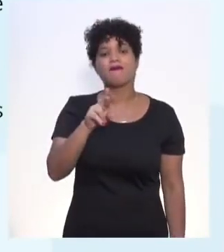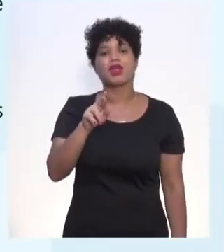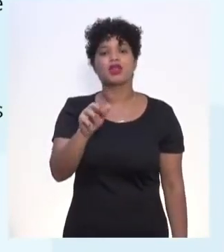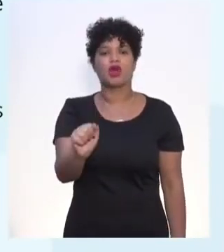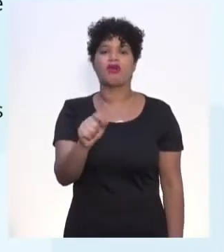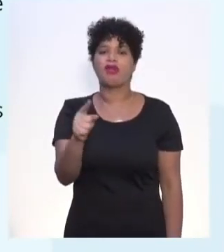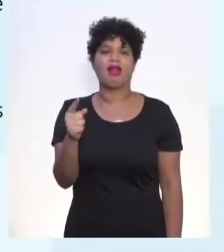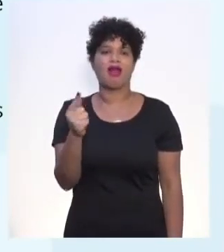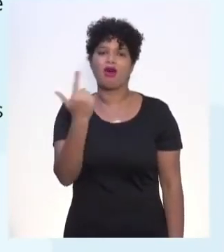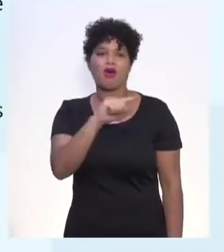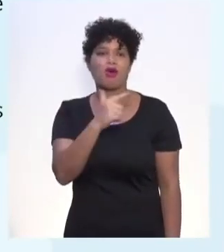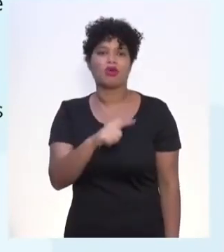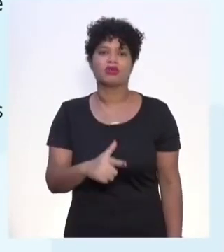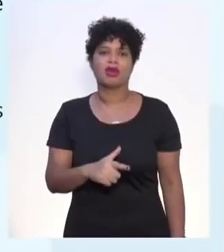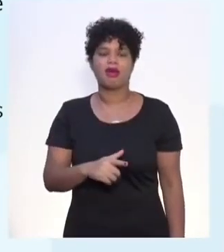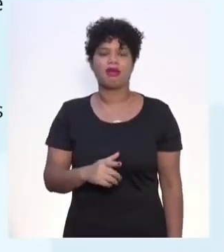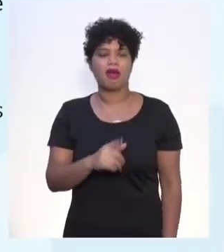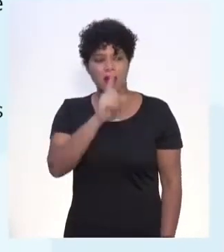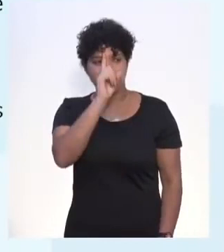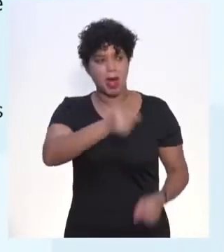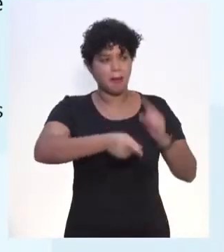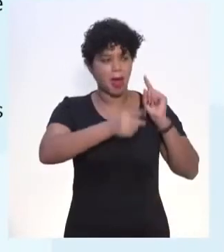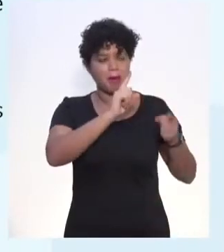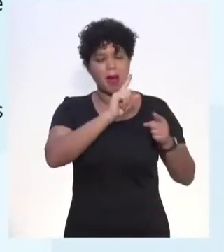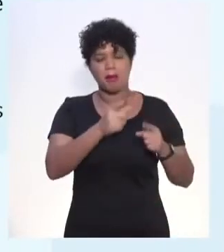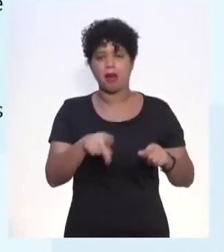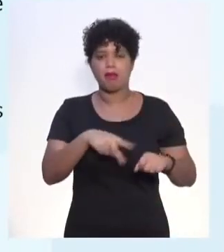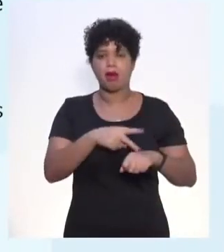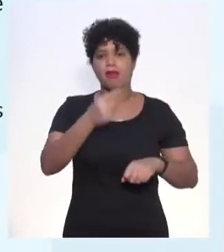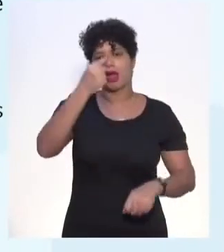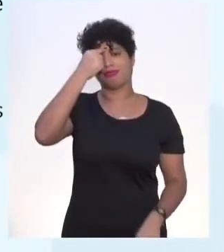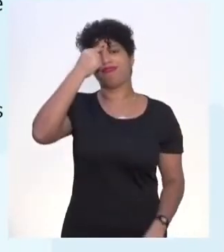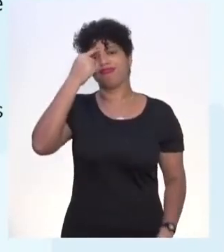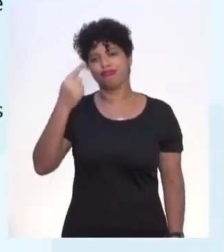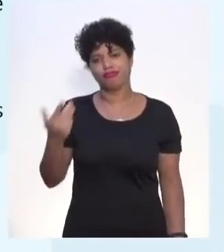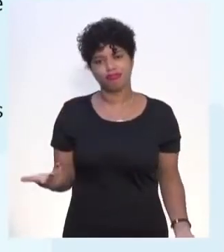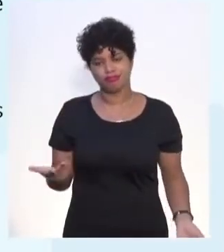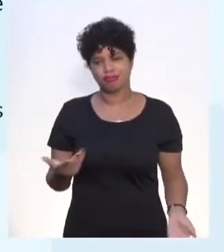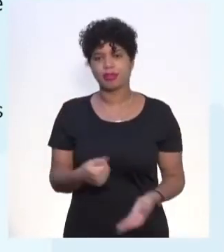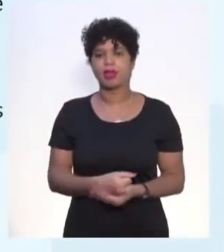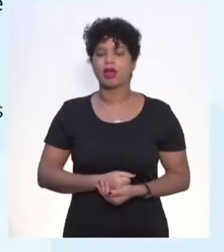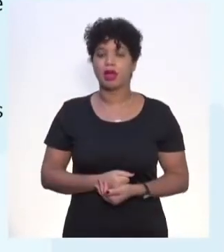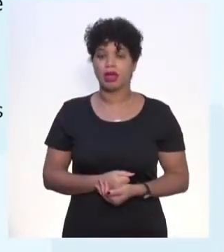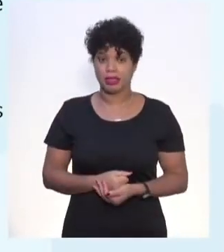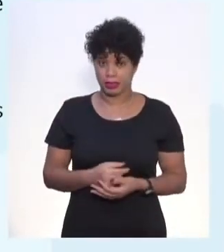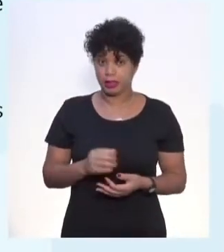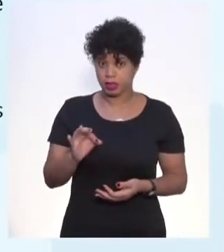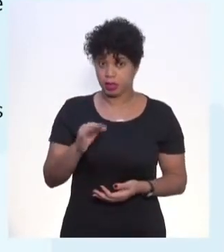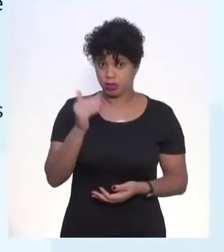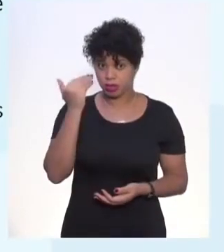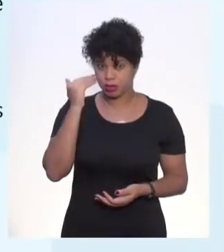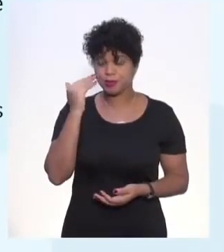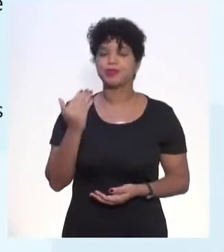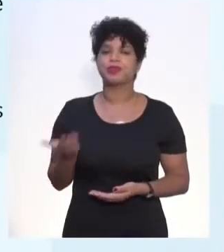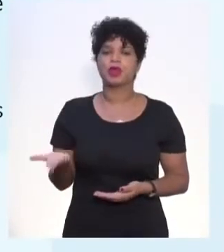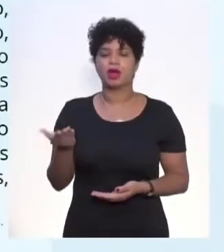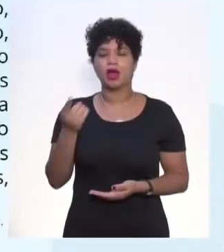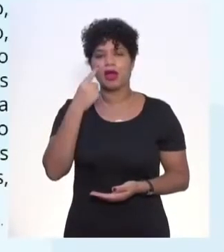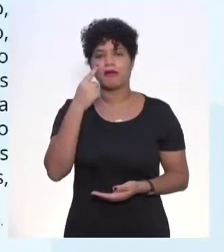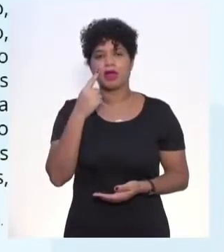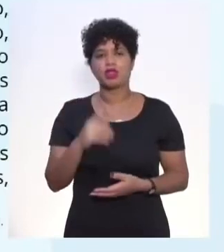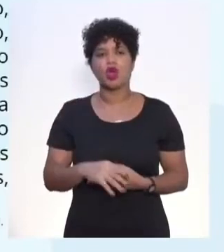ela diretamente passou a governar a Índia aí, certo? Vamos ver agora o caso